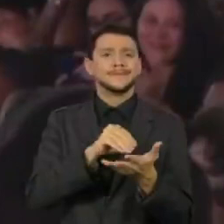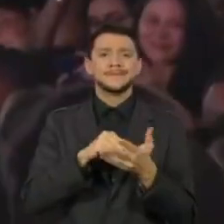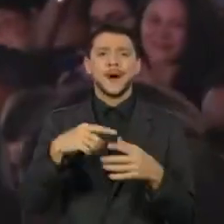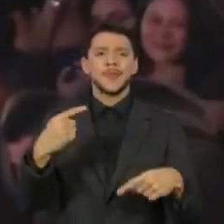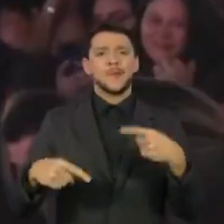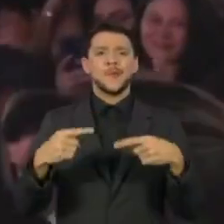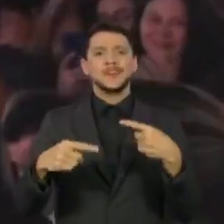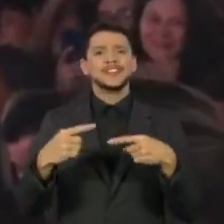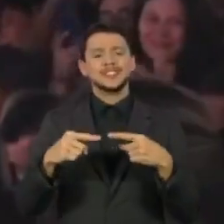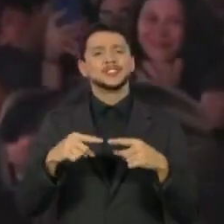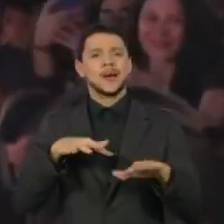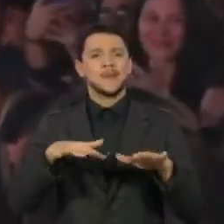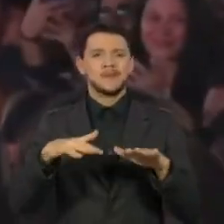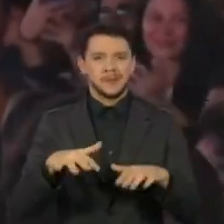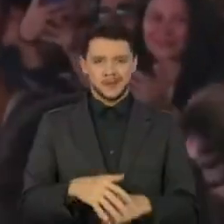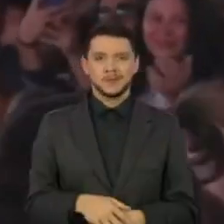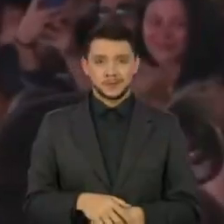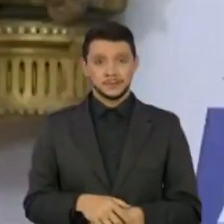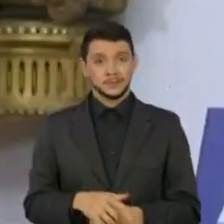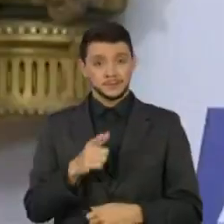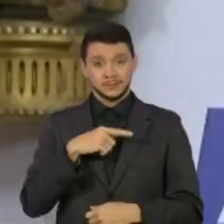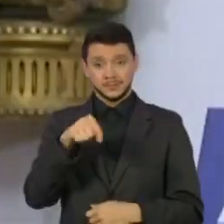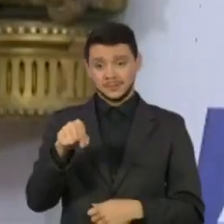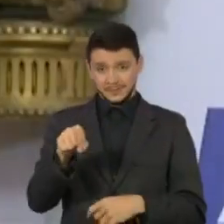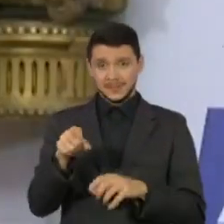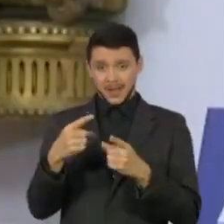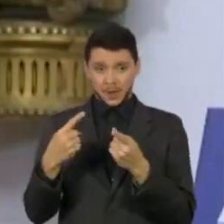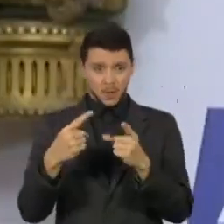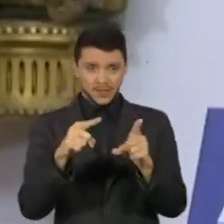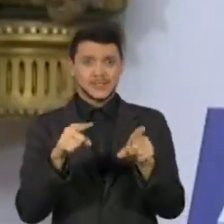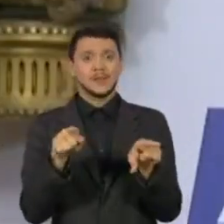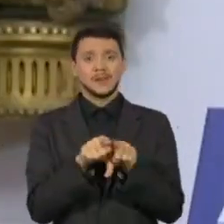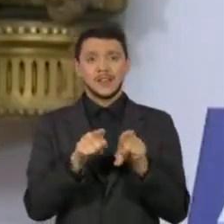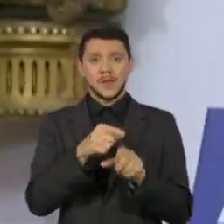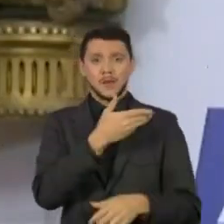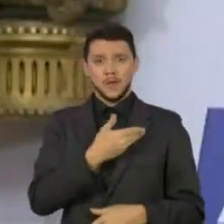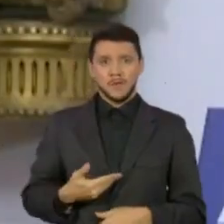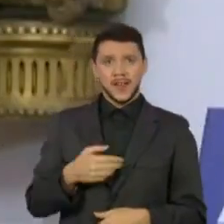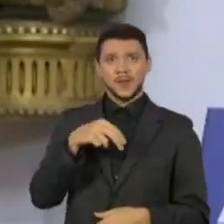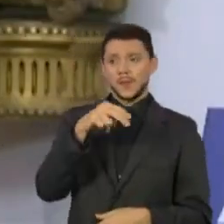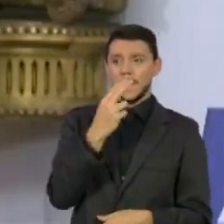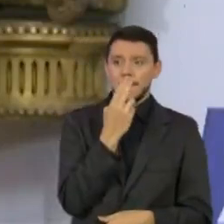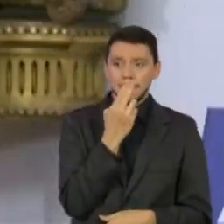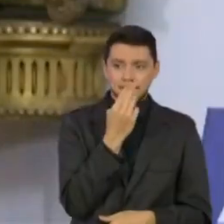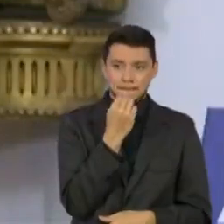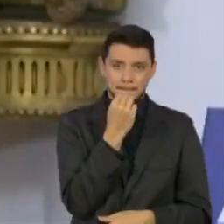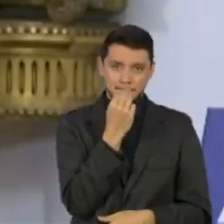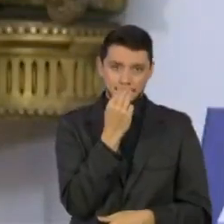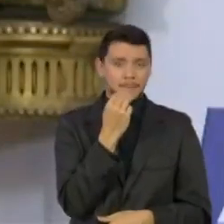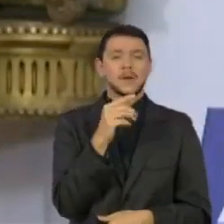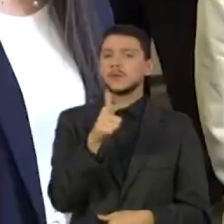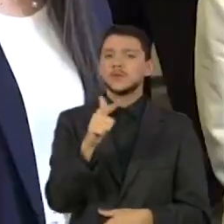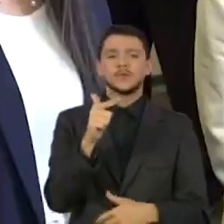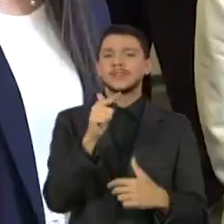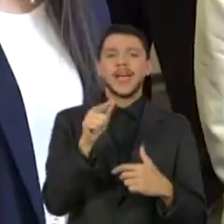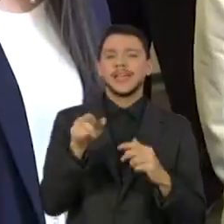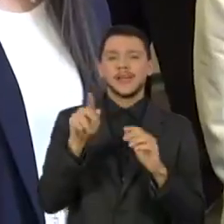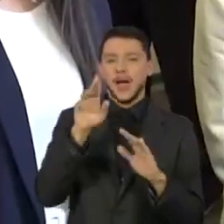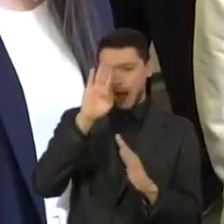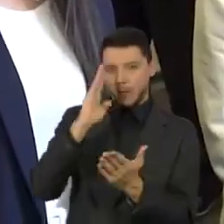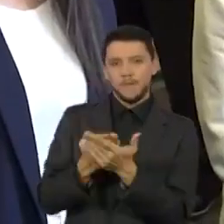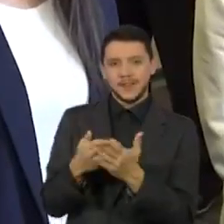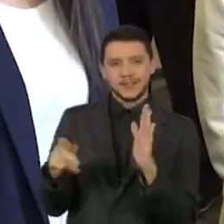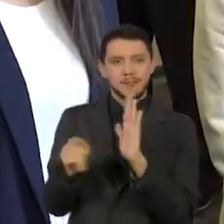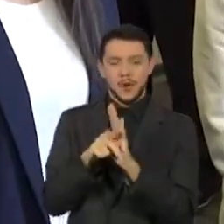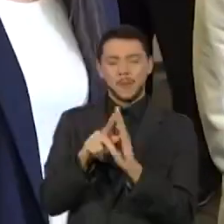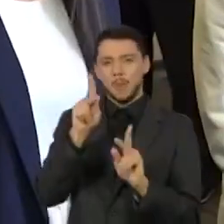nem a desarticulada oposição nem o governo de Nicolás maduro tem a confiança da população os